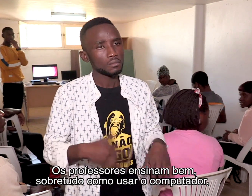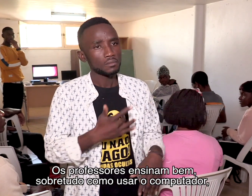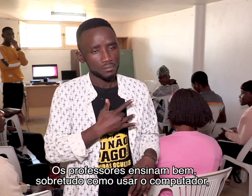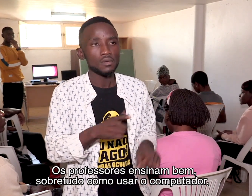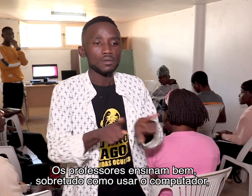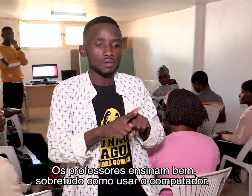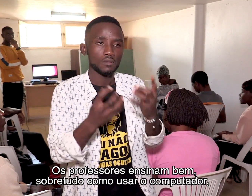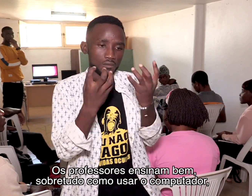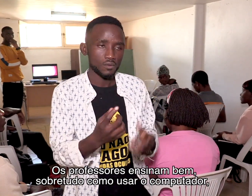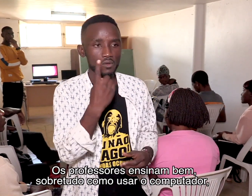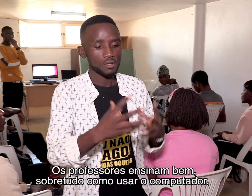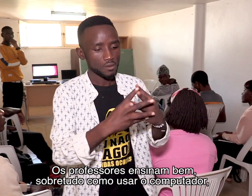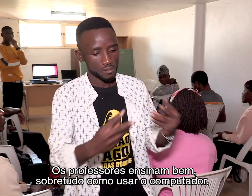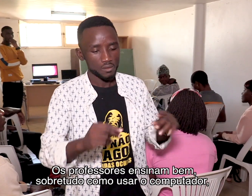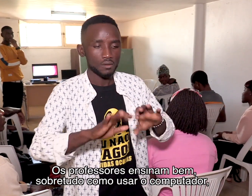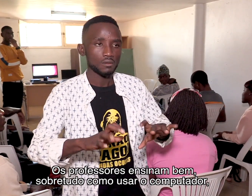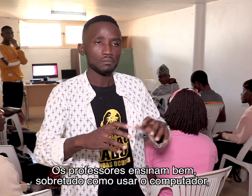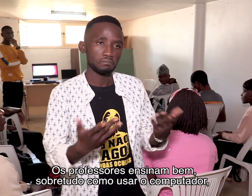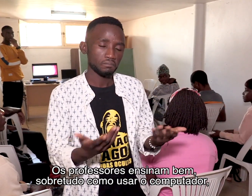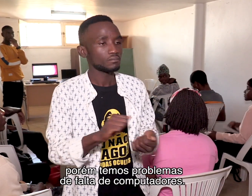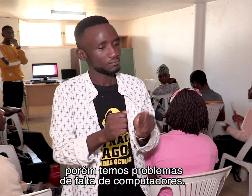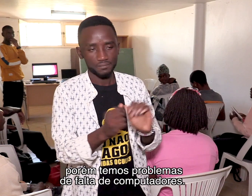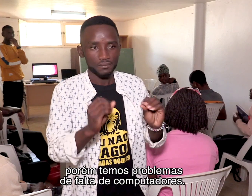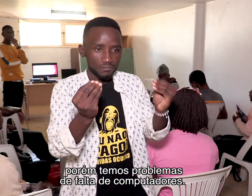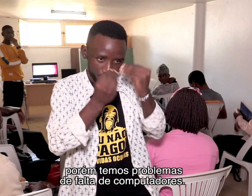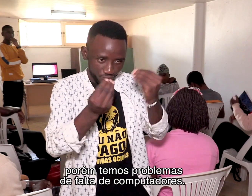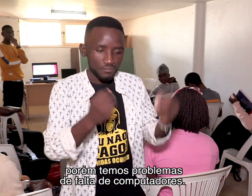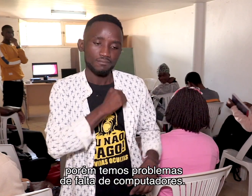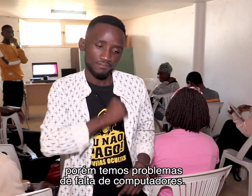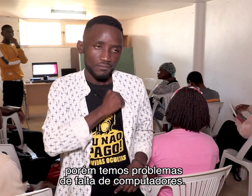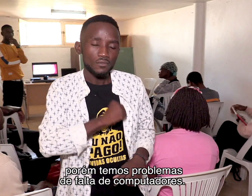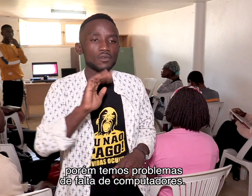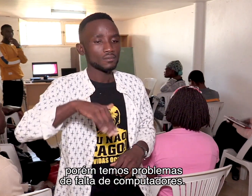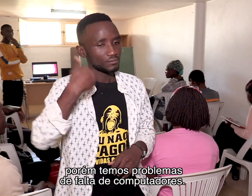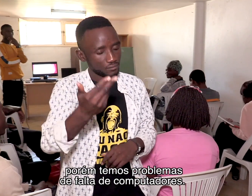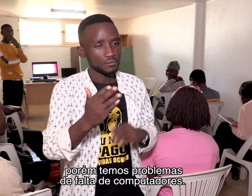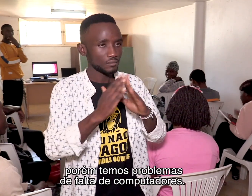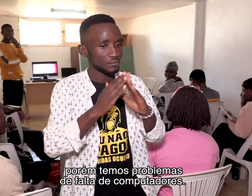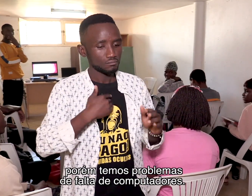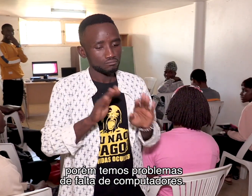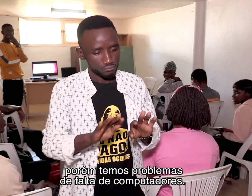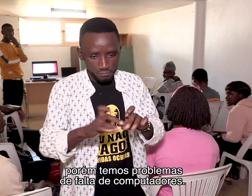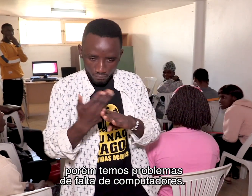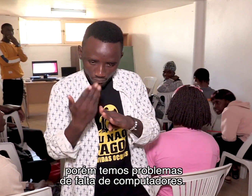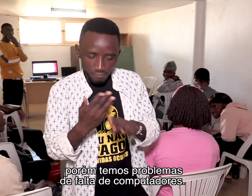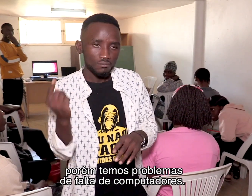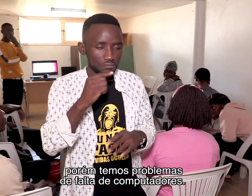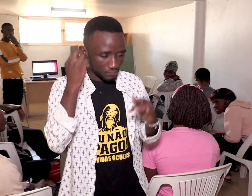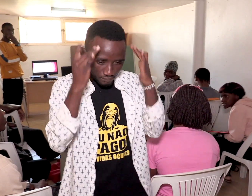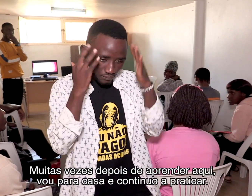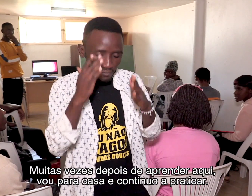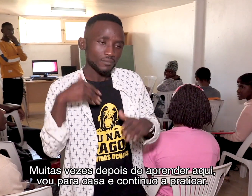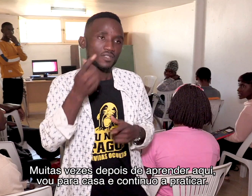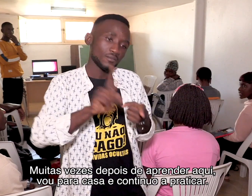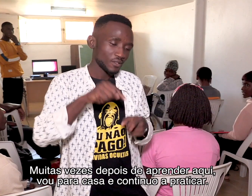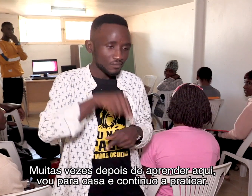bem, sobretudo como usar o computador. Porém, temos problemas de falta de computadores. Muitas